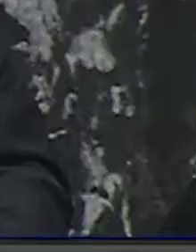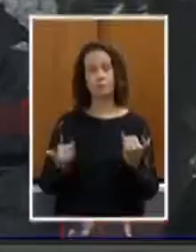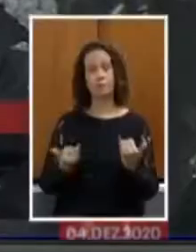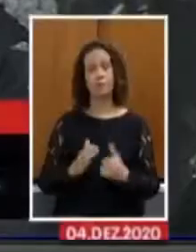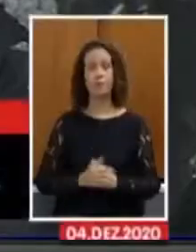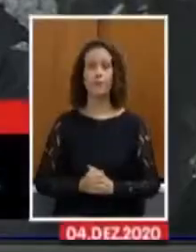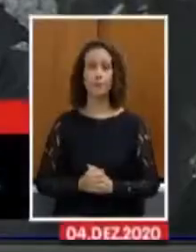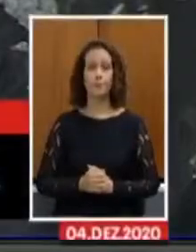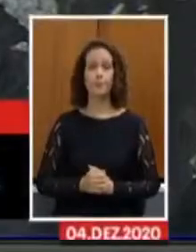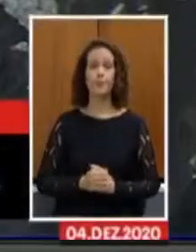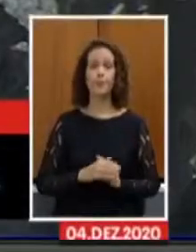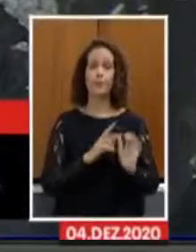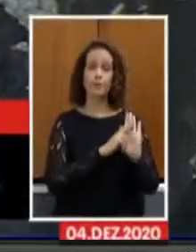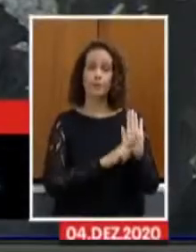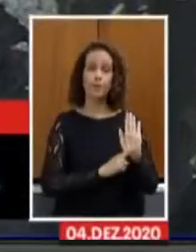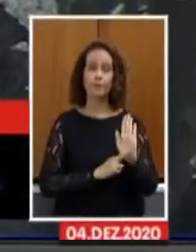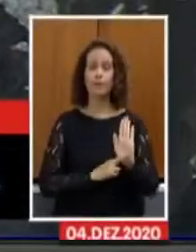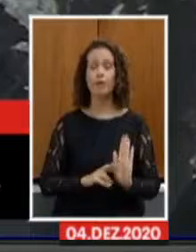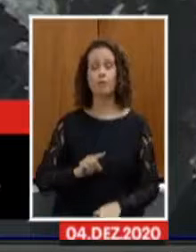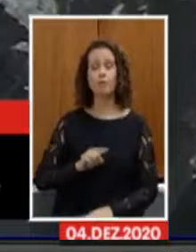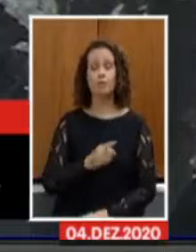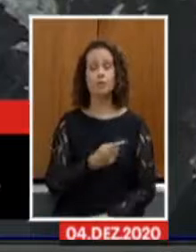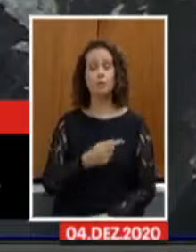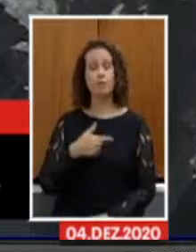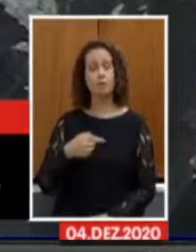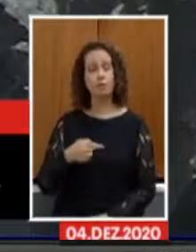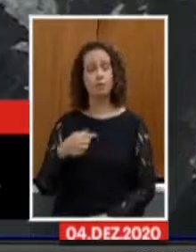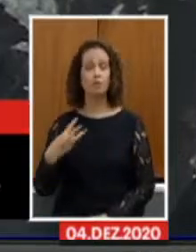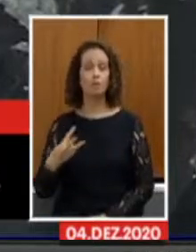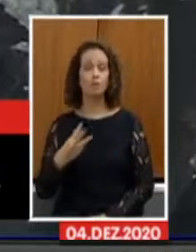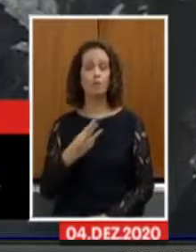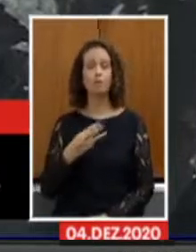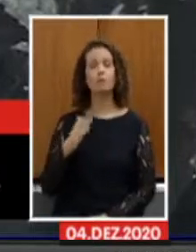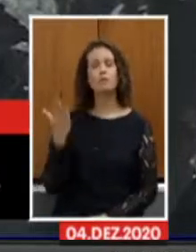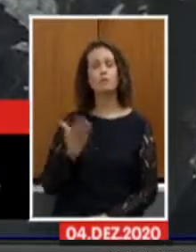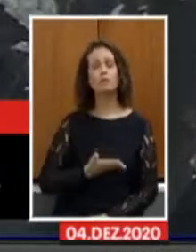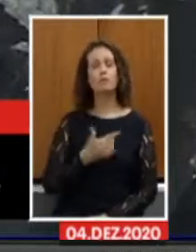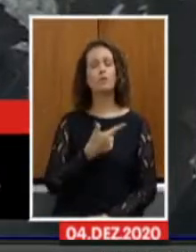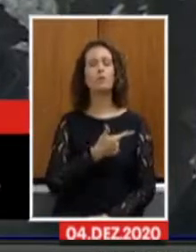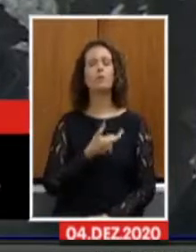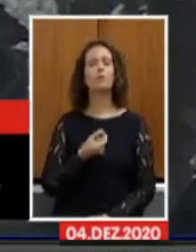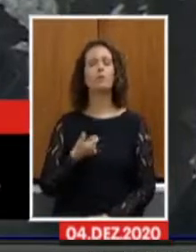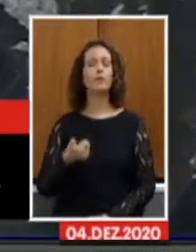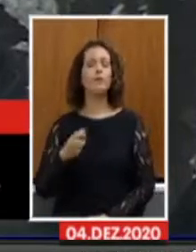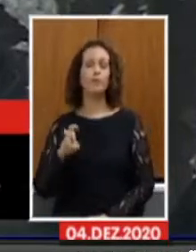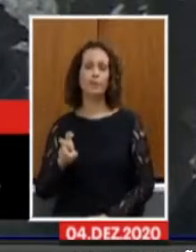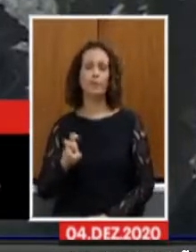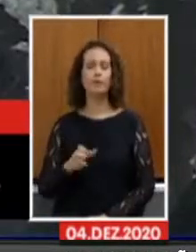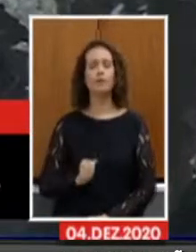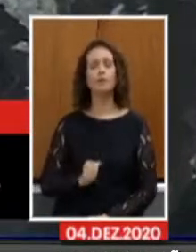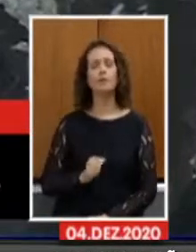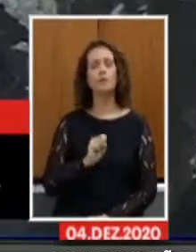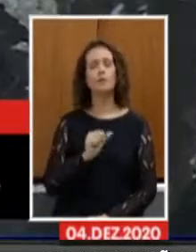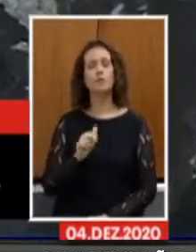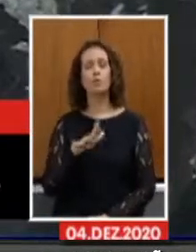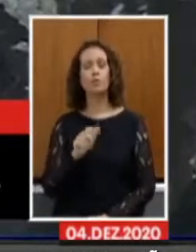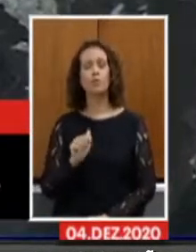Parecer de redação final do projeto de lei de número 1073 de 2015, deputado Sargento Rodrigues, que acrescenta